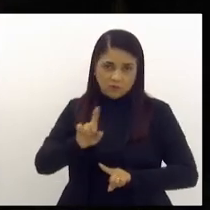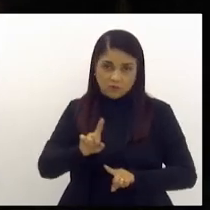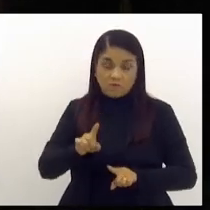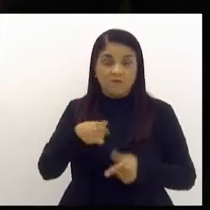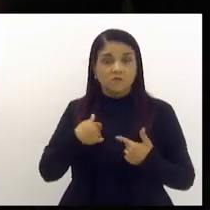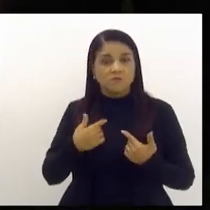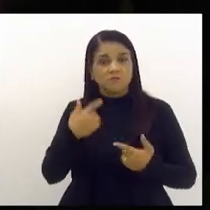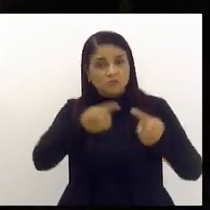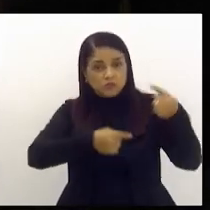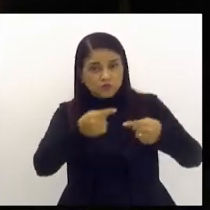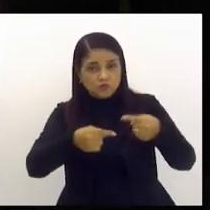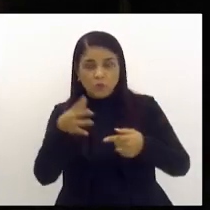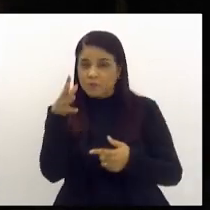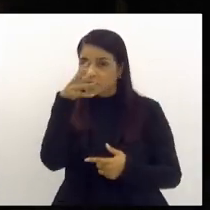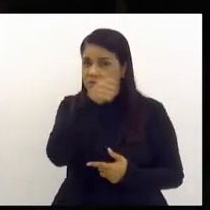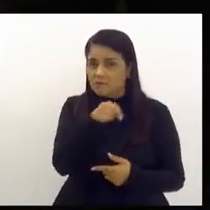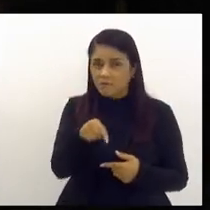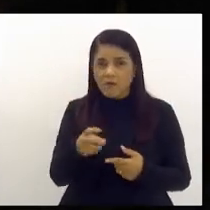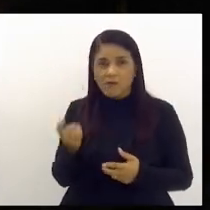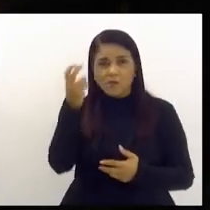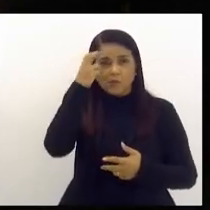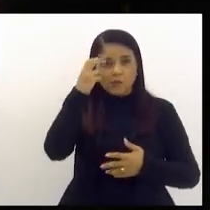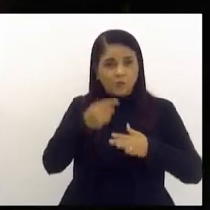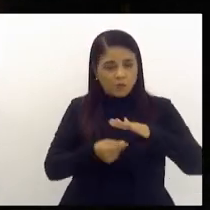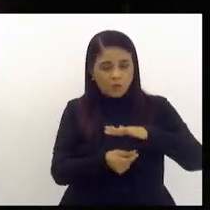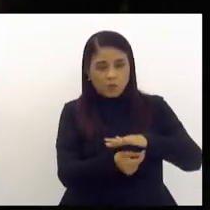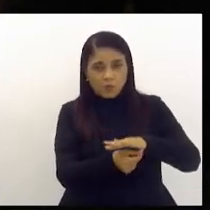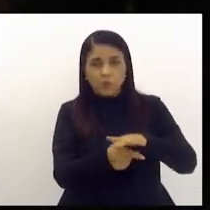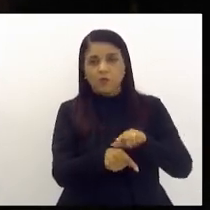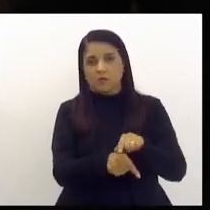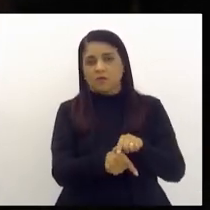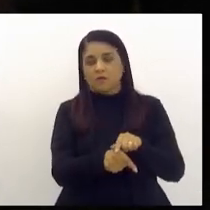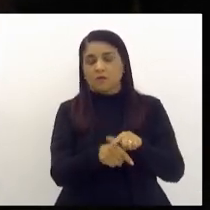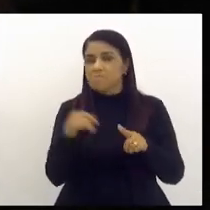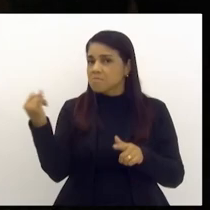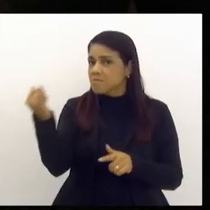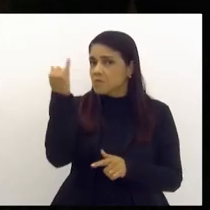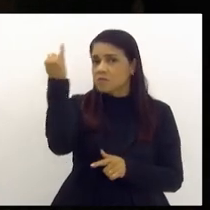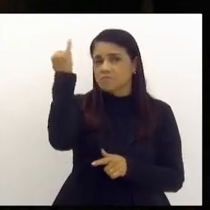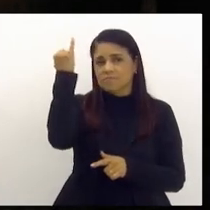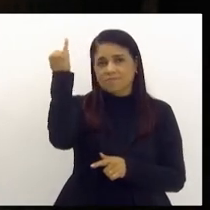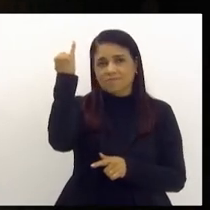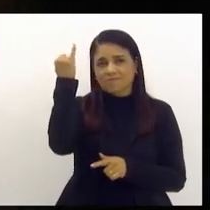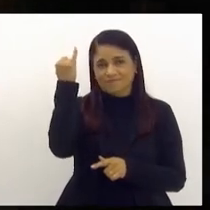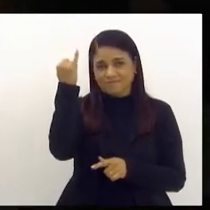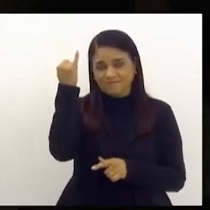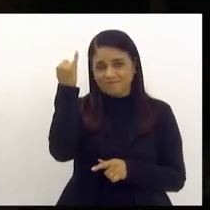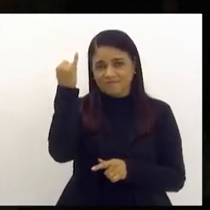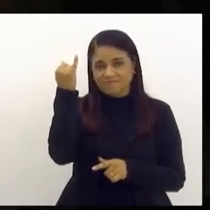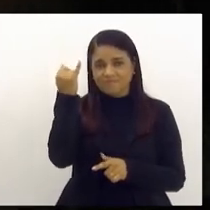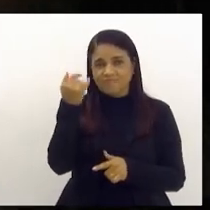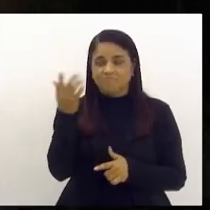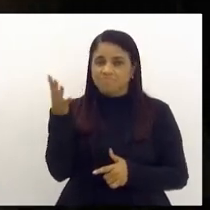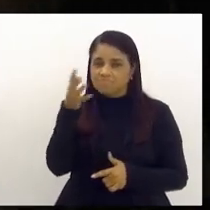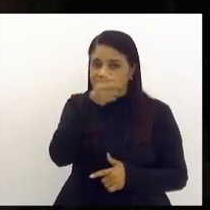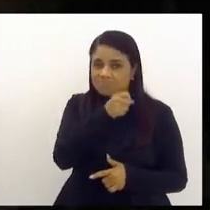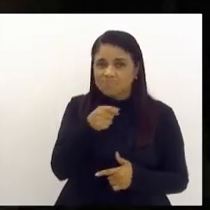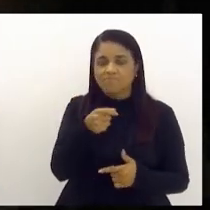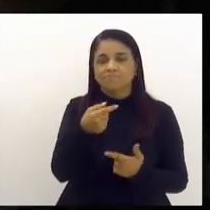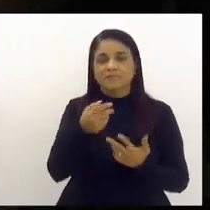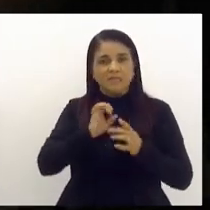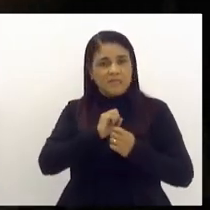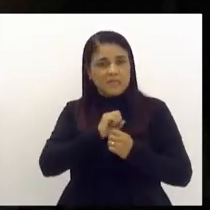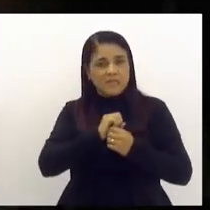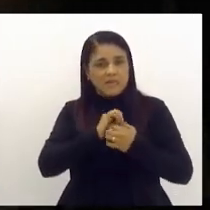pudesse salvaguardar a cultura do Estado do Rio de Janeiro, que é importantíssima para a gente resgatar e